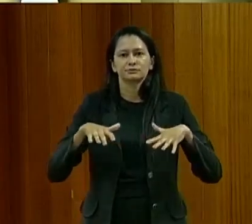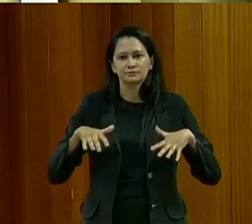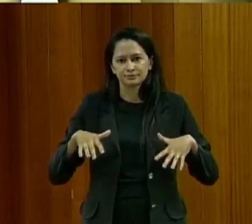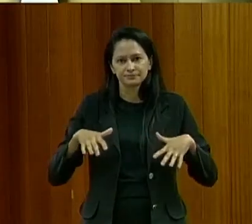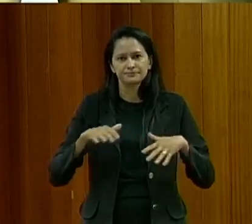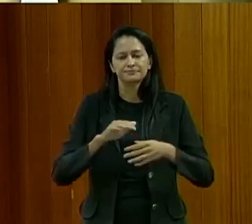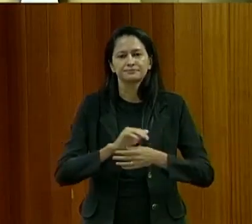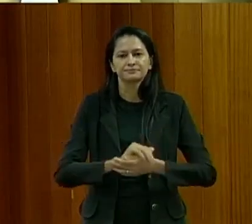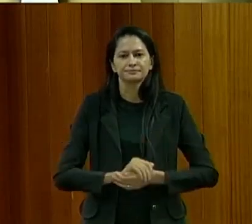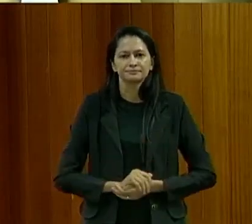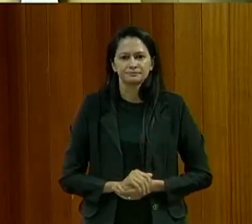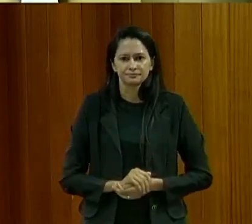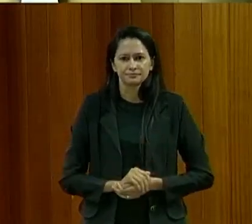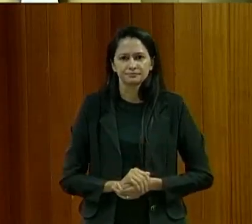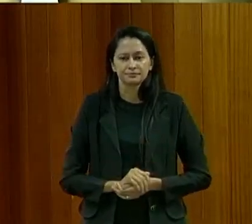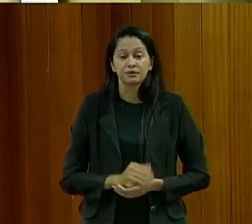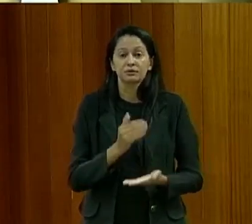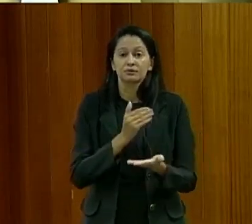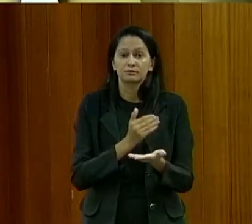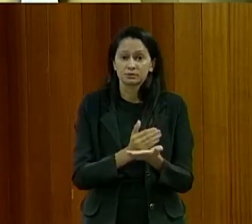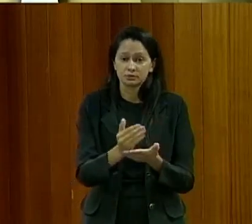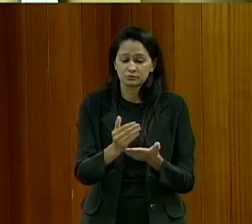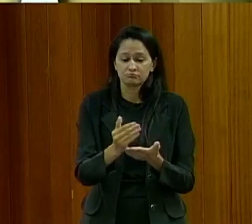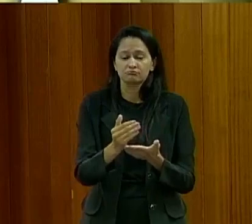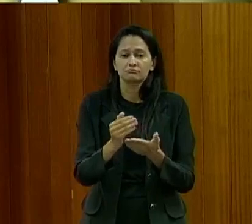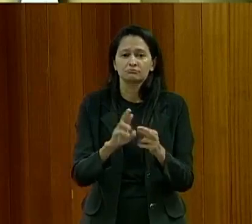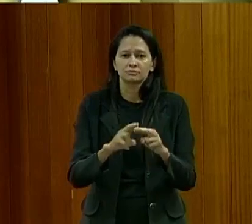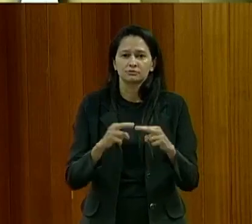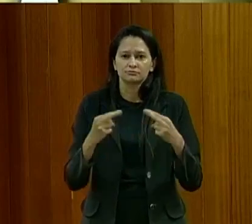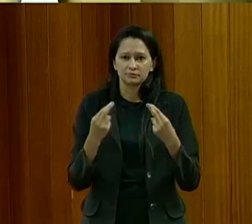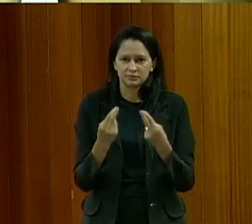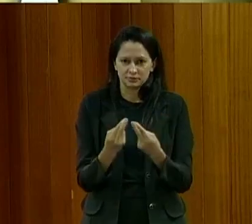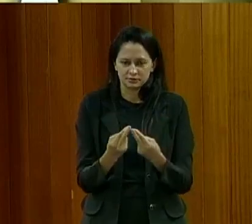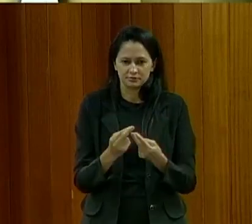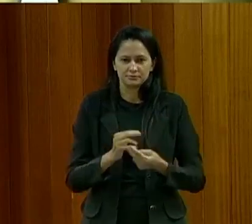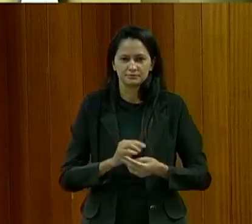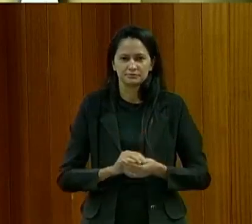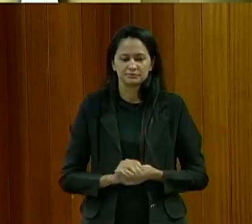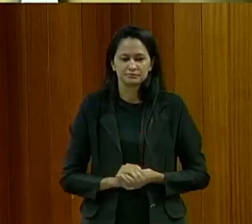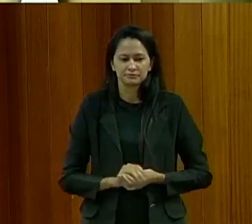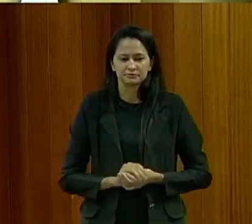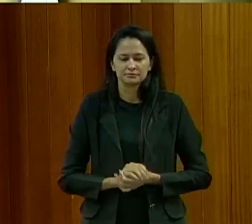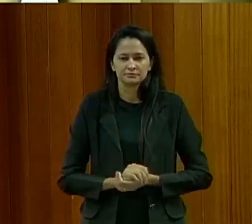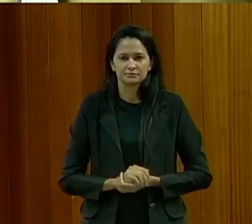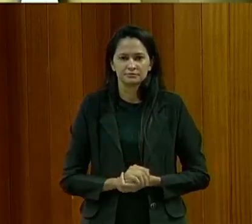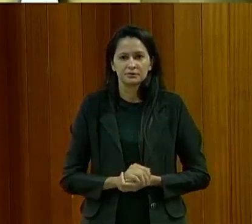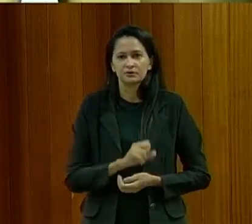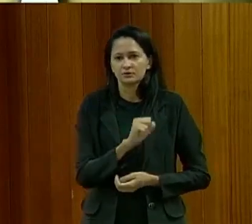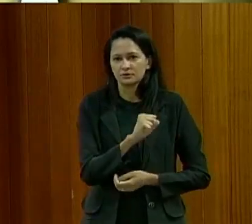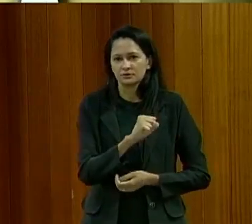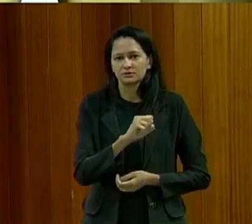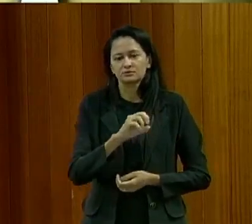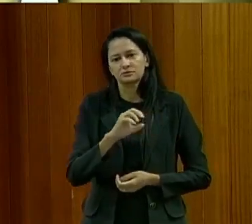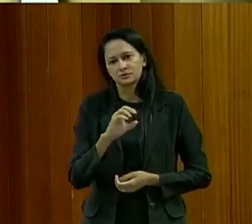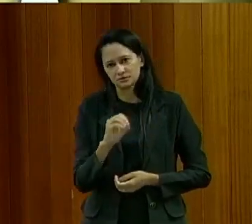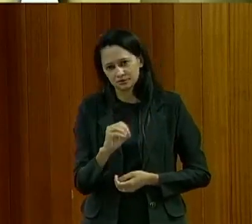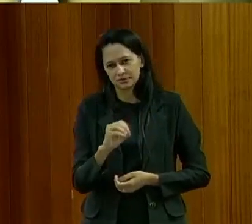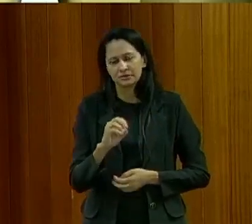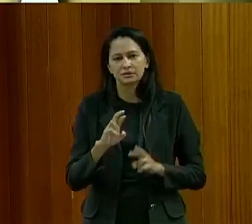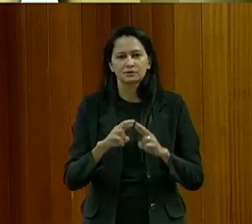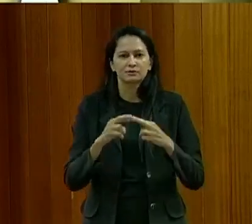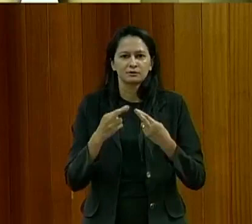vereador Trajano Guimarães, teve início a 80ª sessão ordinária do segundo